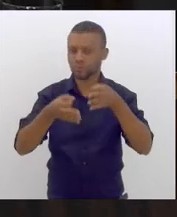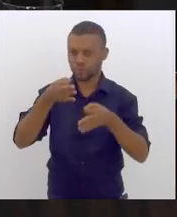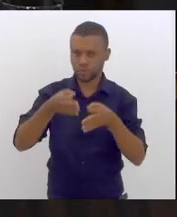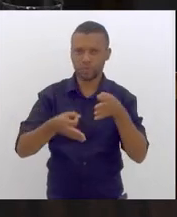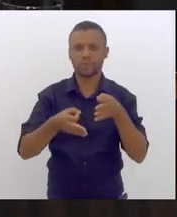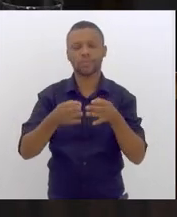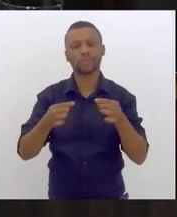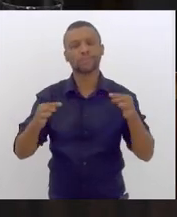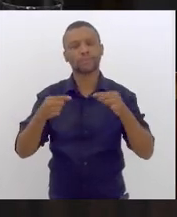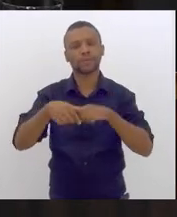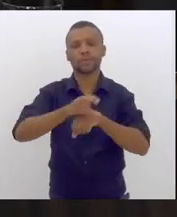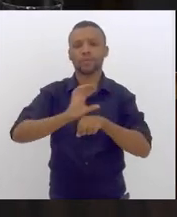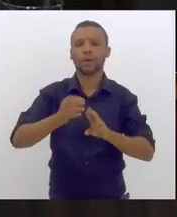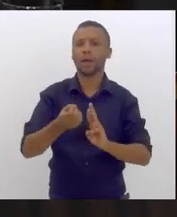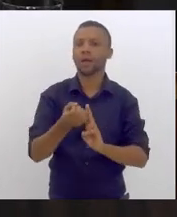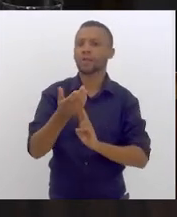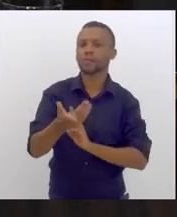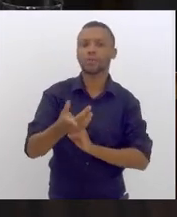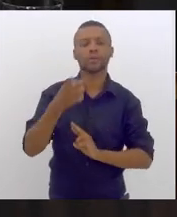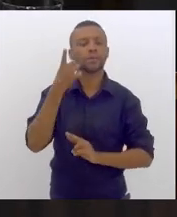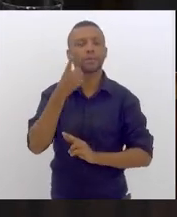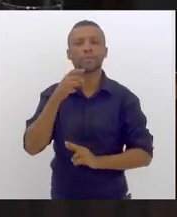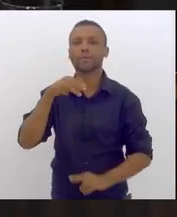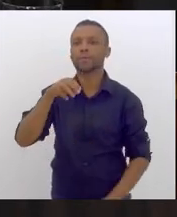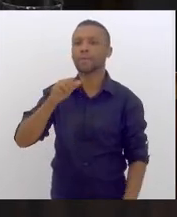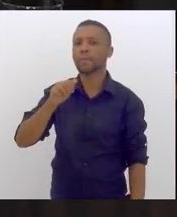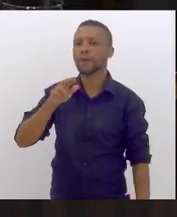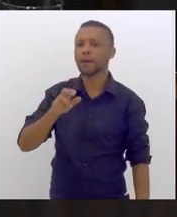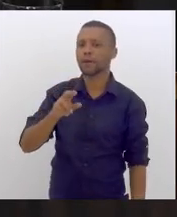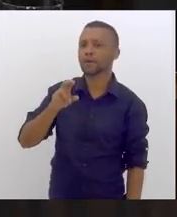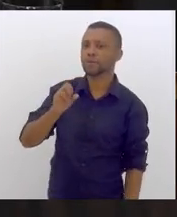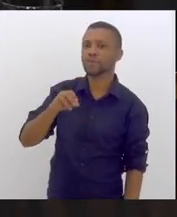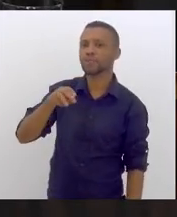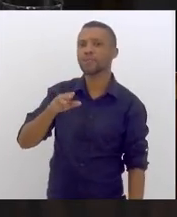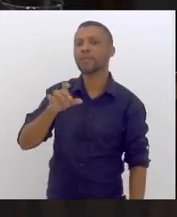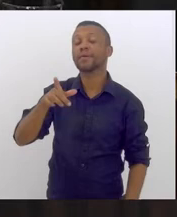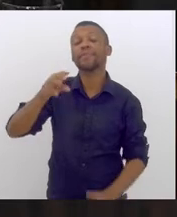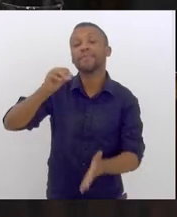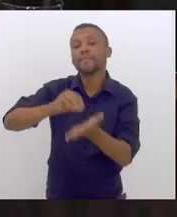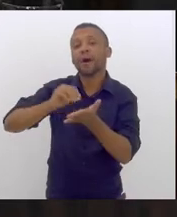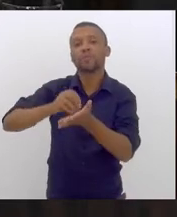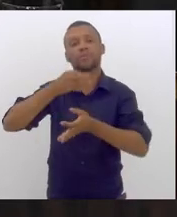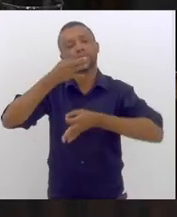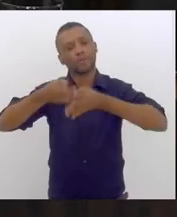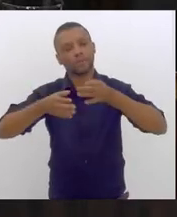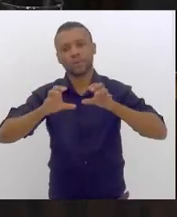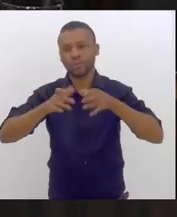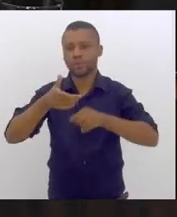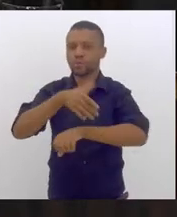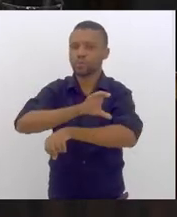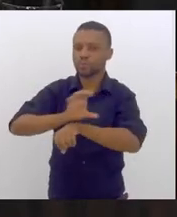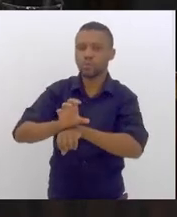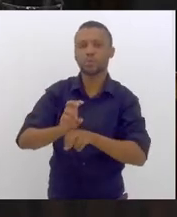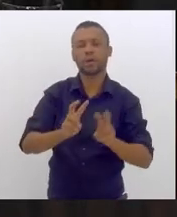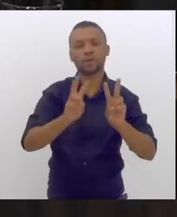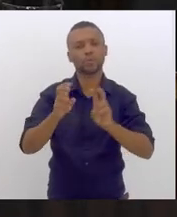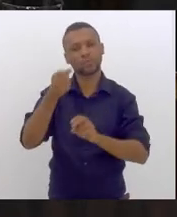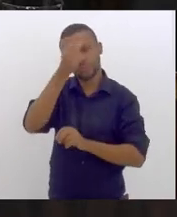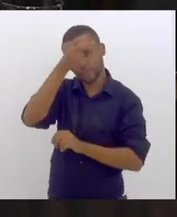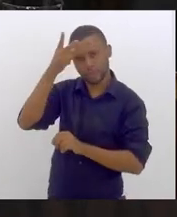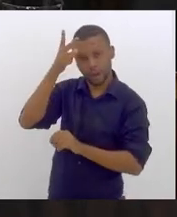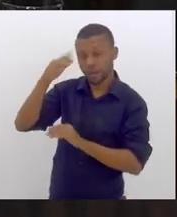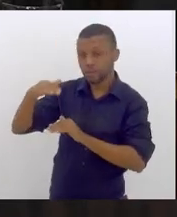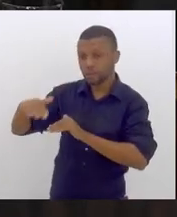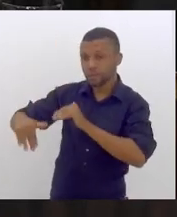constitucionalidade, relator, deputado Marcos Mille. Pendendo de pareceres das Comissões de Cultura, Assuntos Municipais,